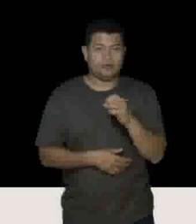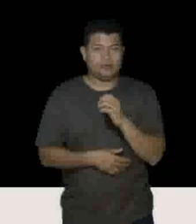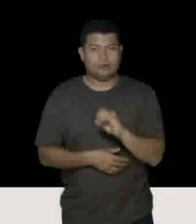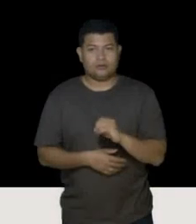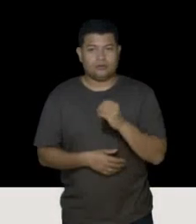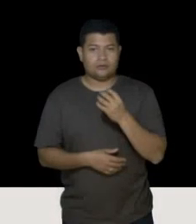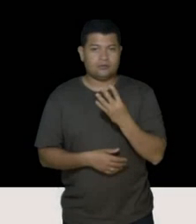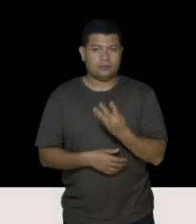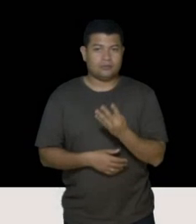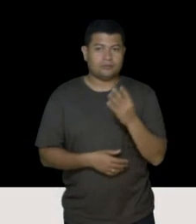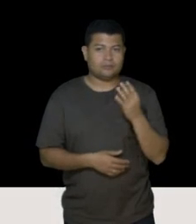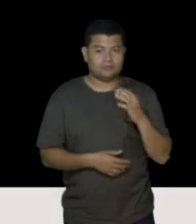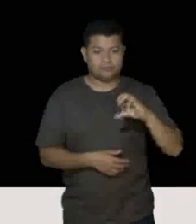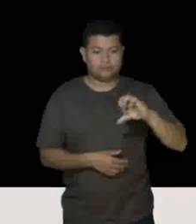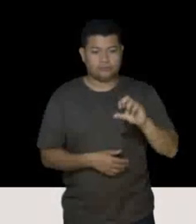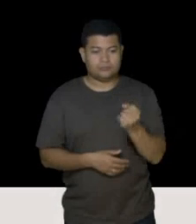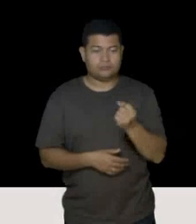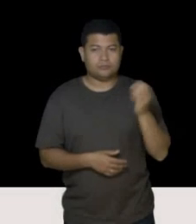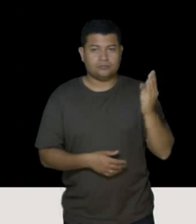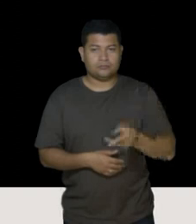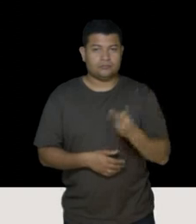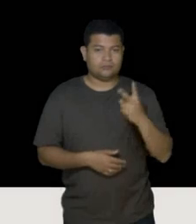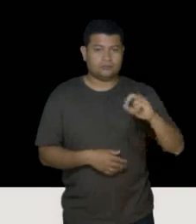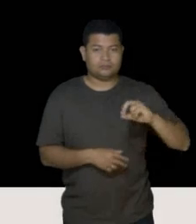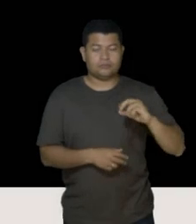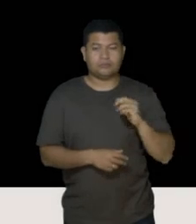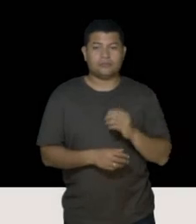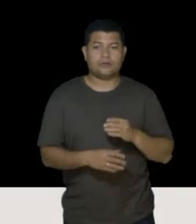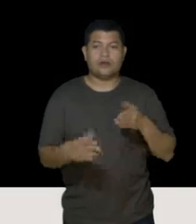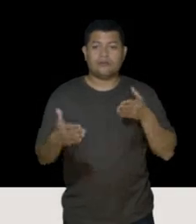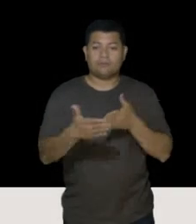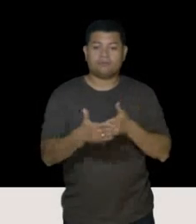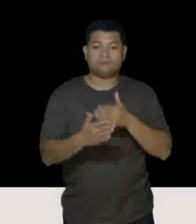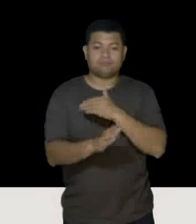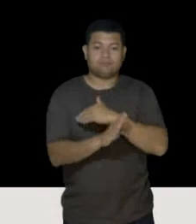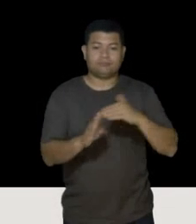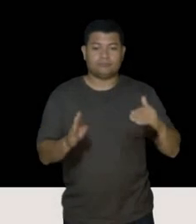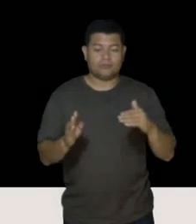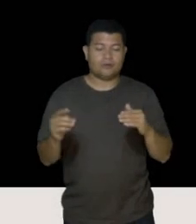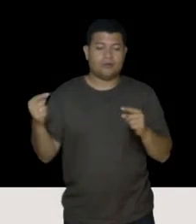04498/2020. Veto parcial ao PL